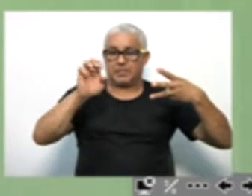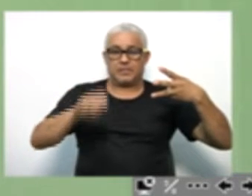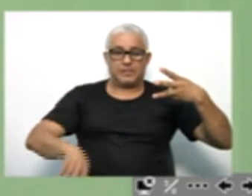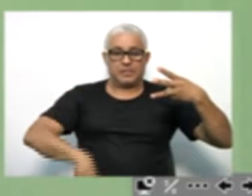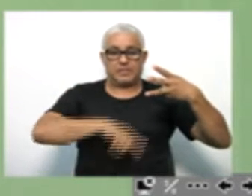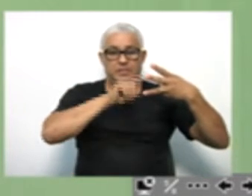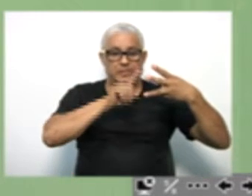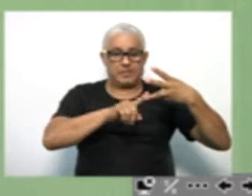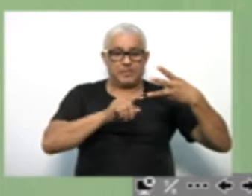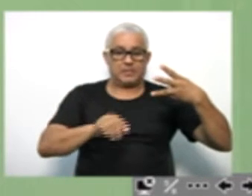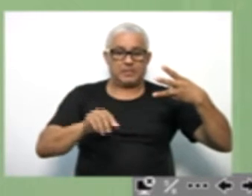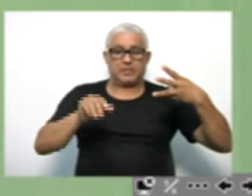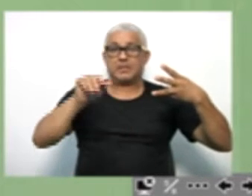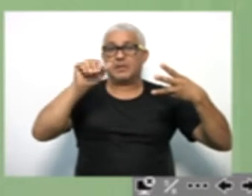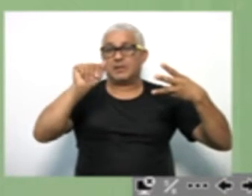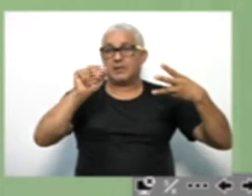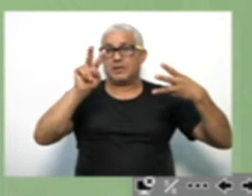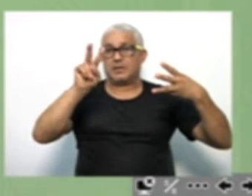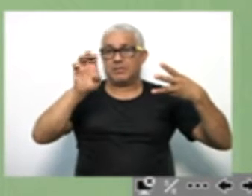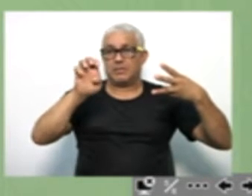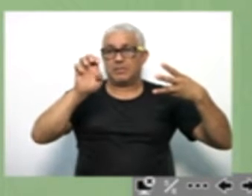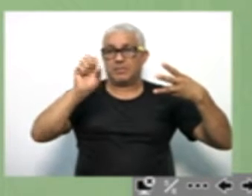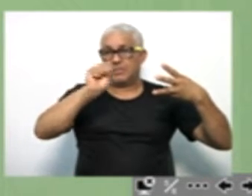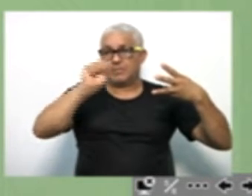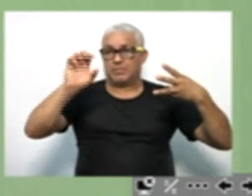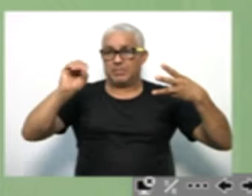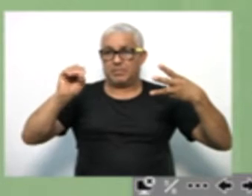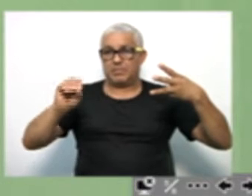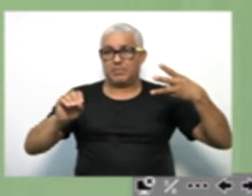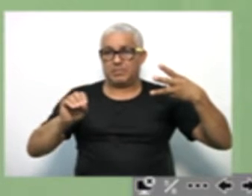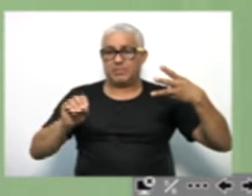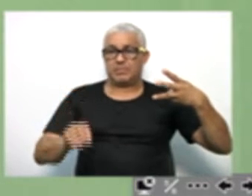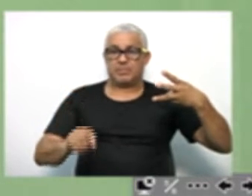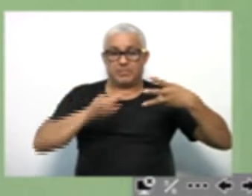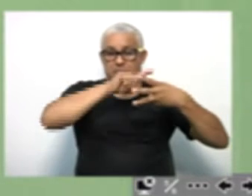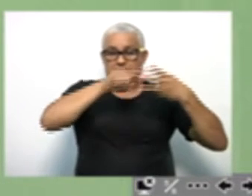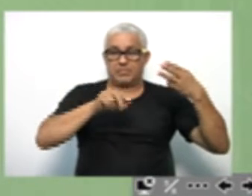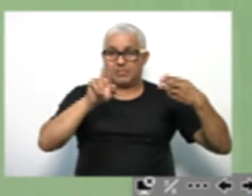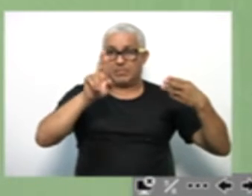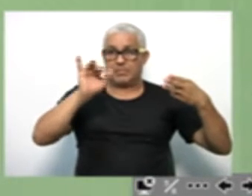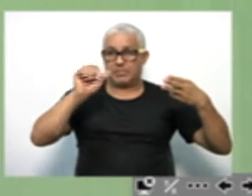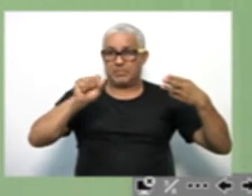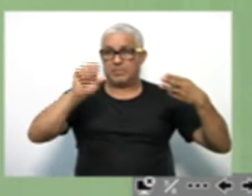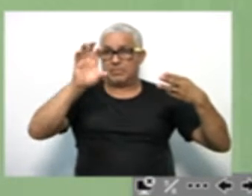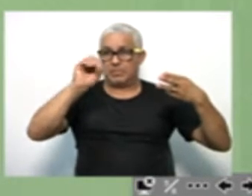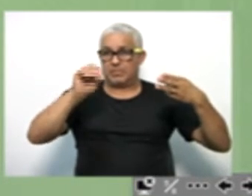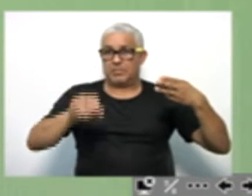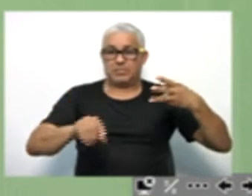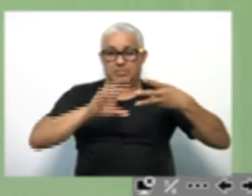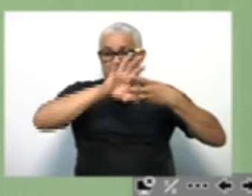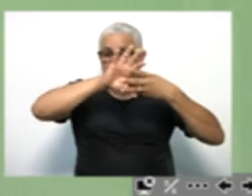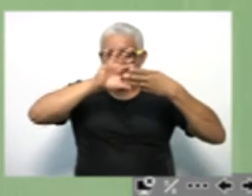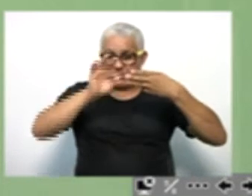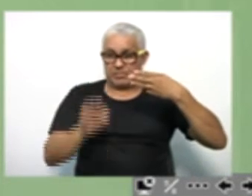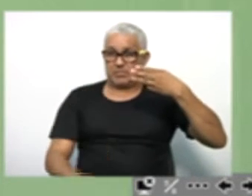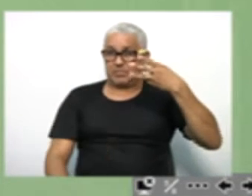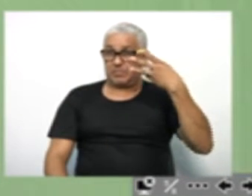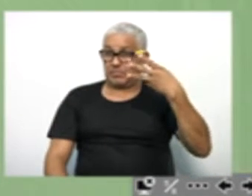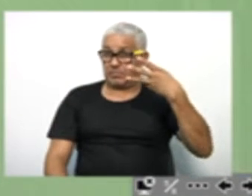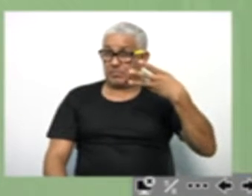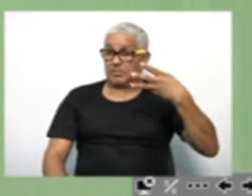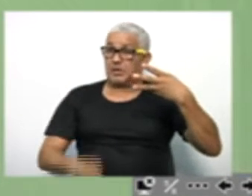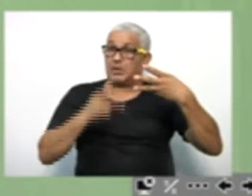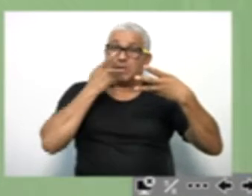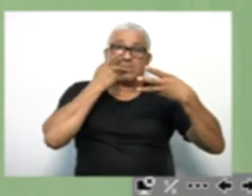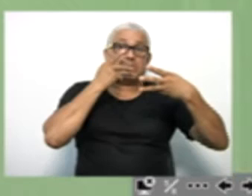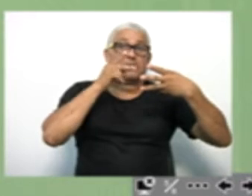vamos pontuar quem é avesso ao risco. Quando eu estou falando, professor, dessas 3 modalidades,